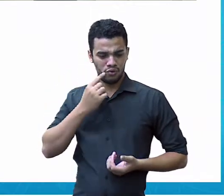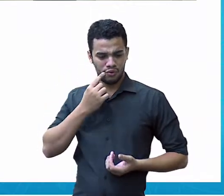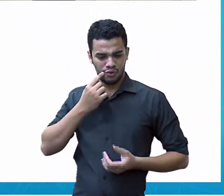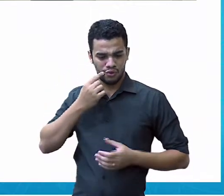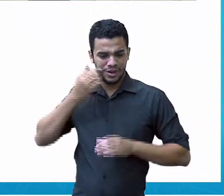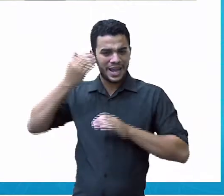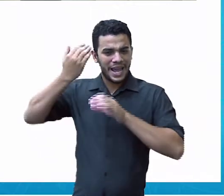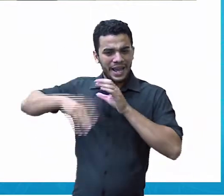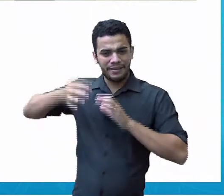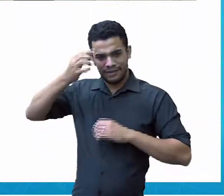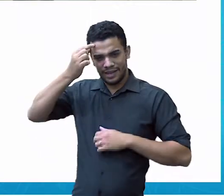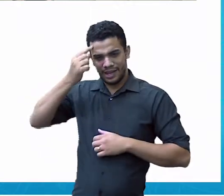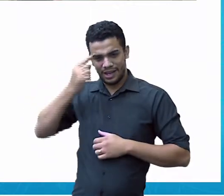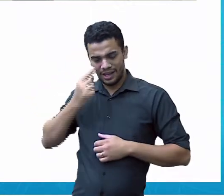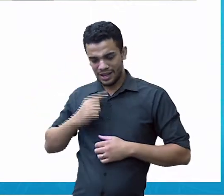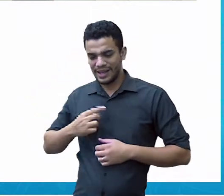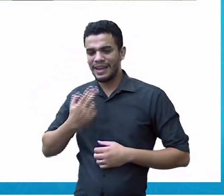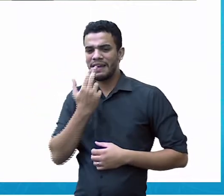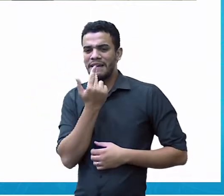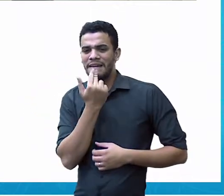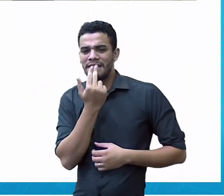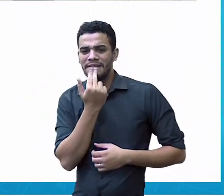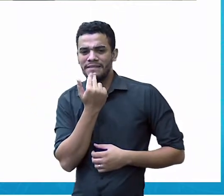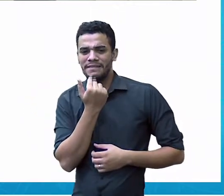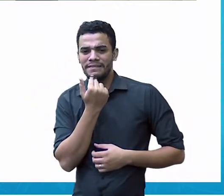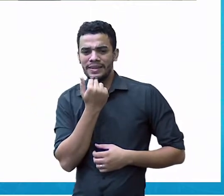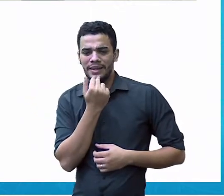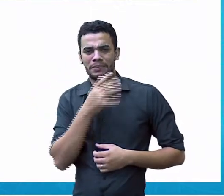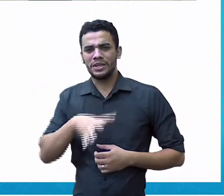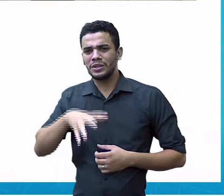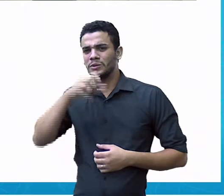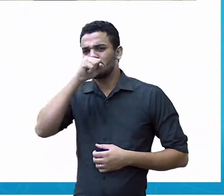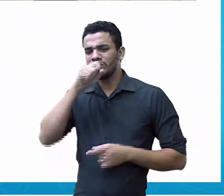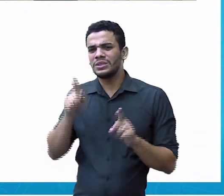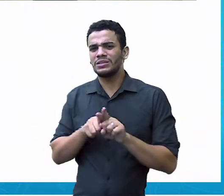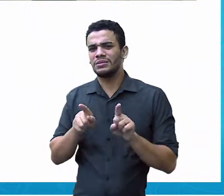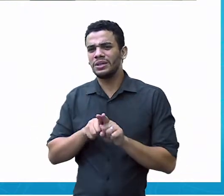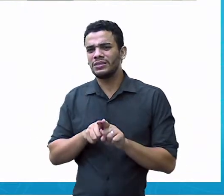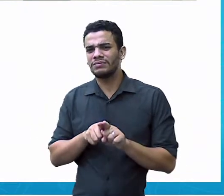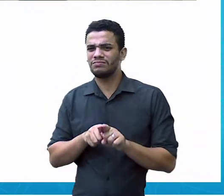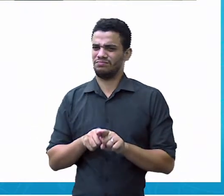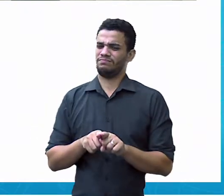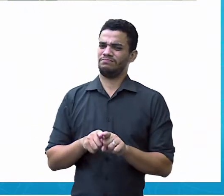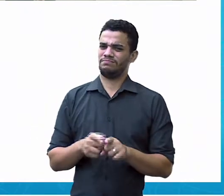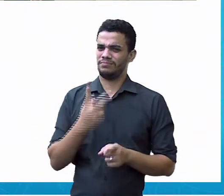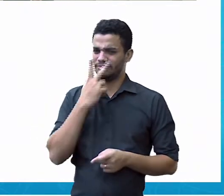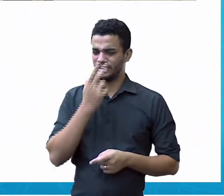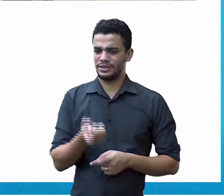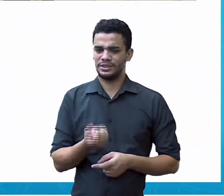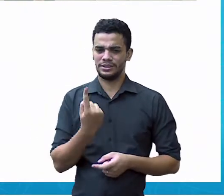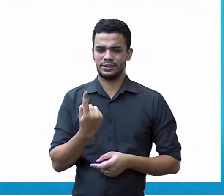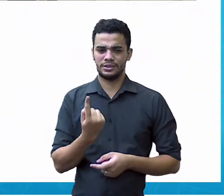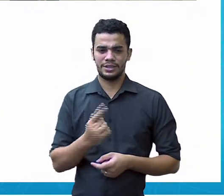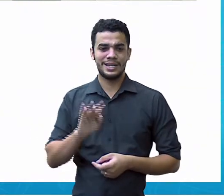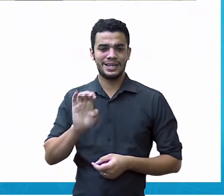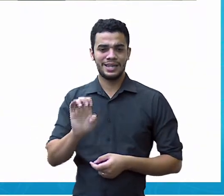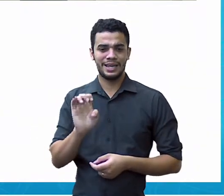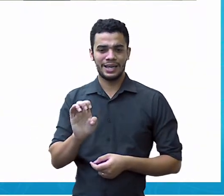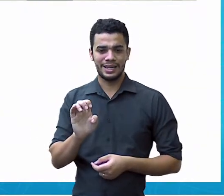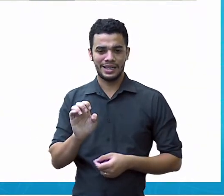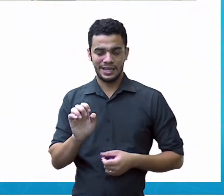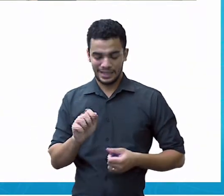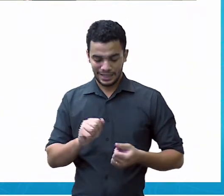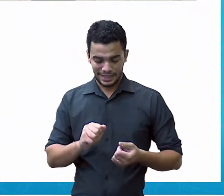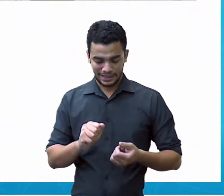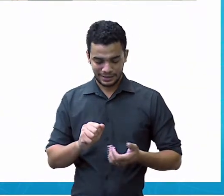Controlar a atividade dos músculos? Ok. Então, a alternativa que não descreve função